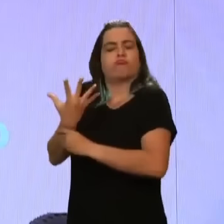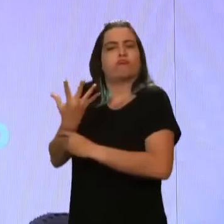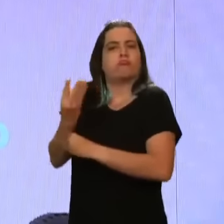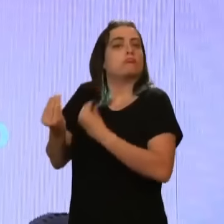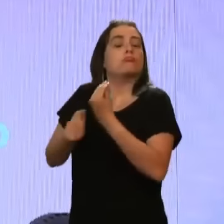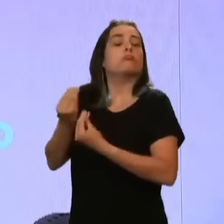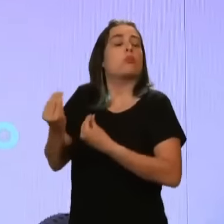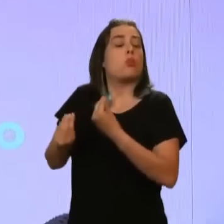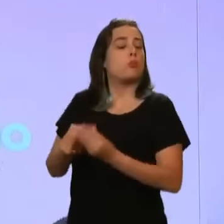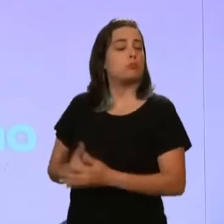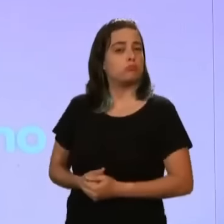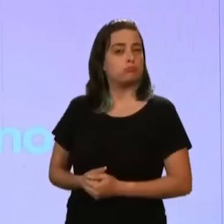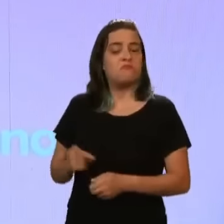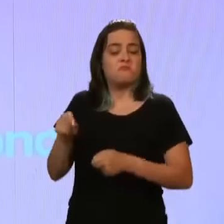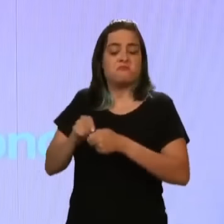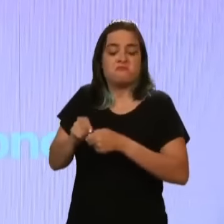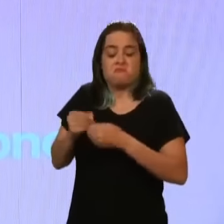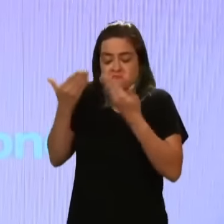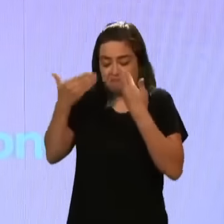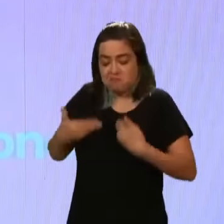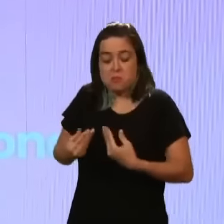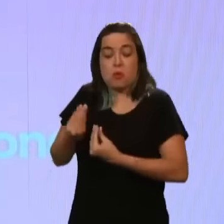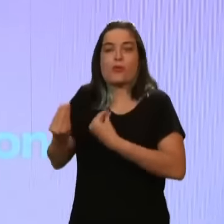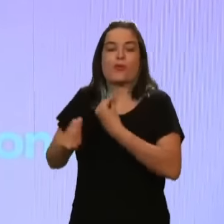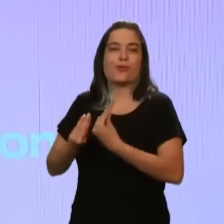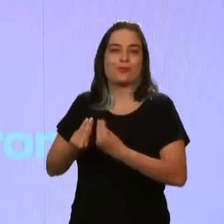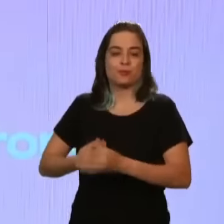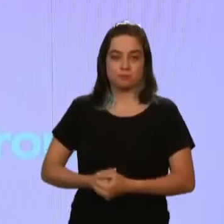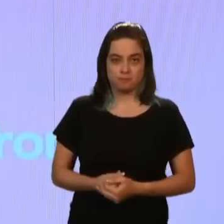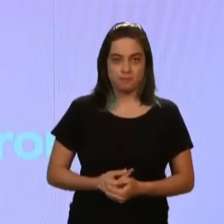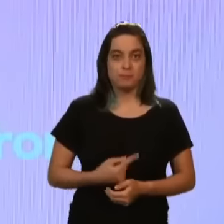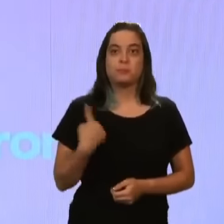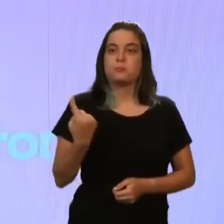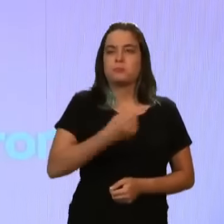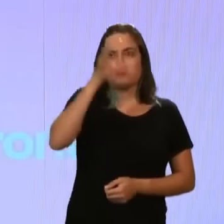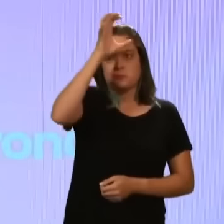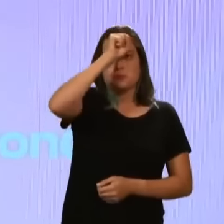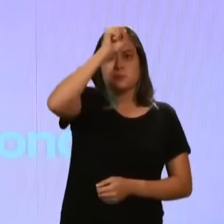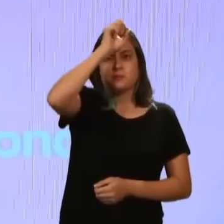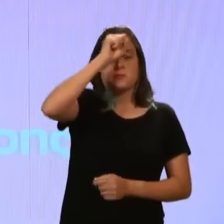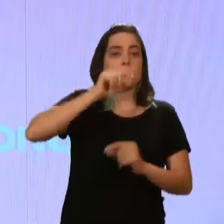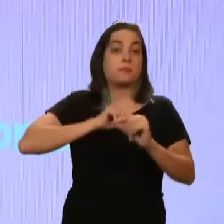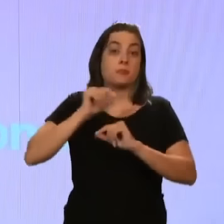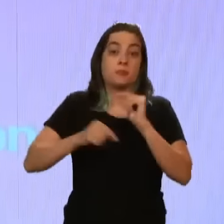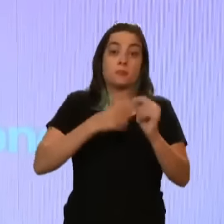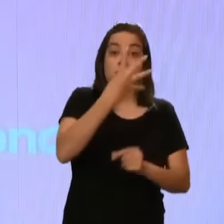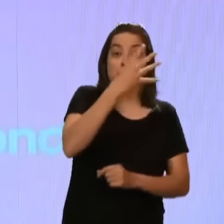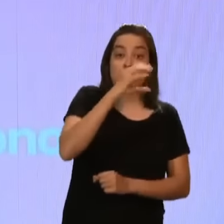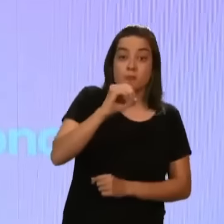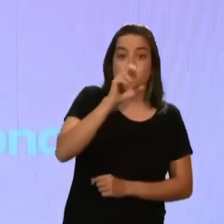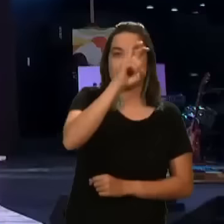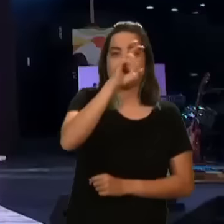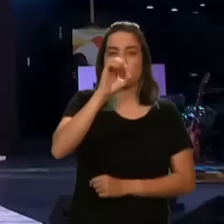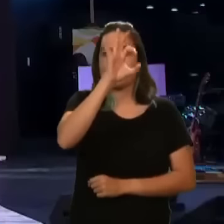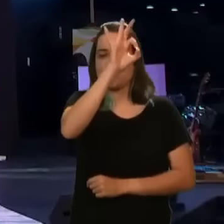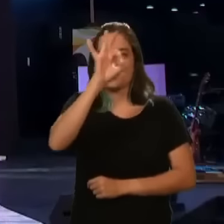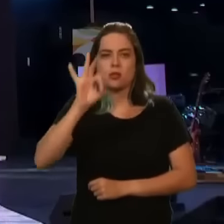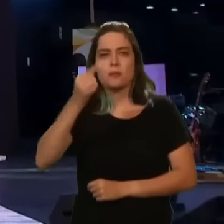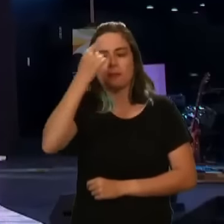De que nós somos feitas? Nós aprendemos que 40 a 50% da nossa personalidade